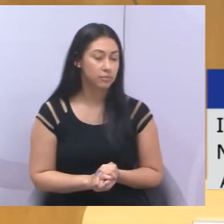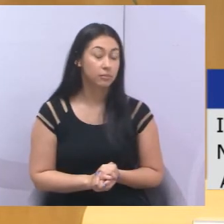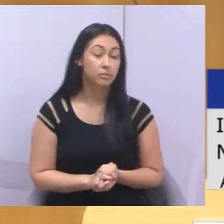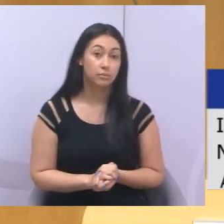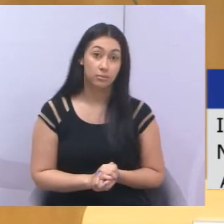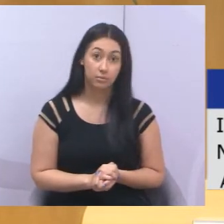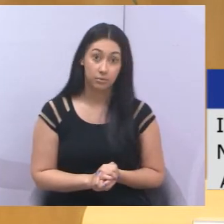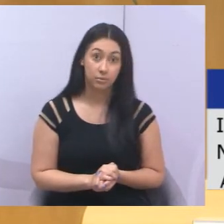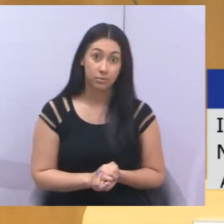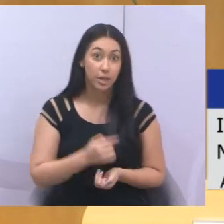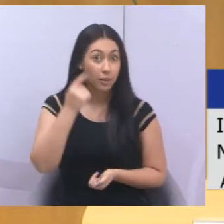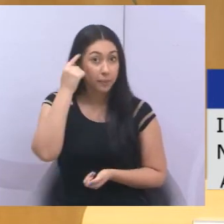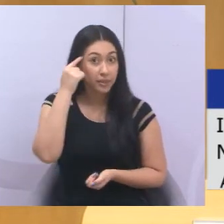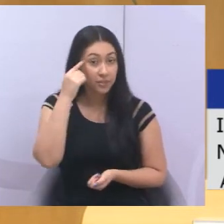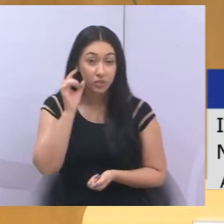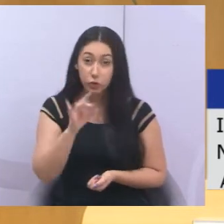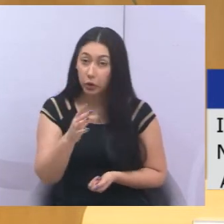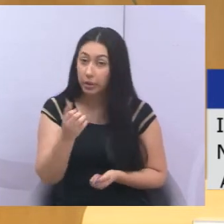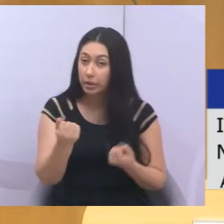Olha